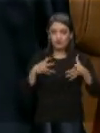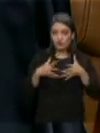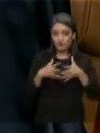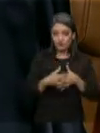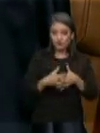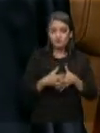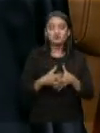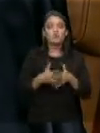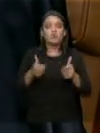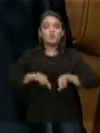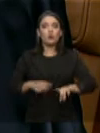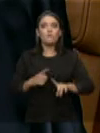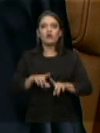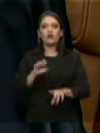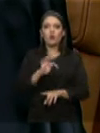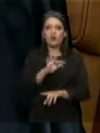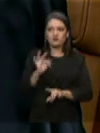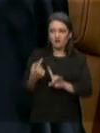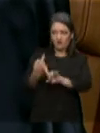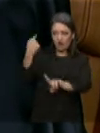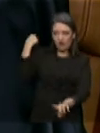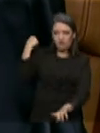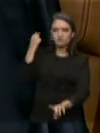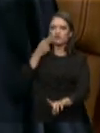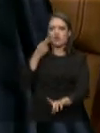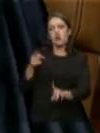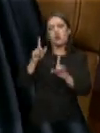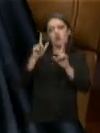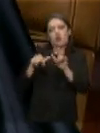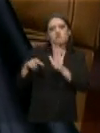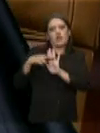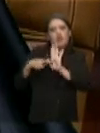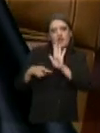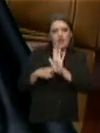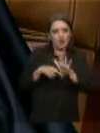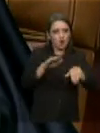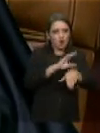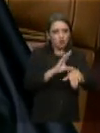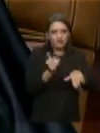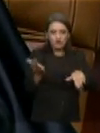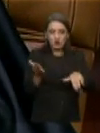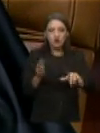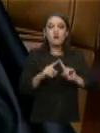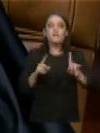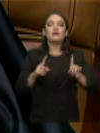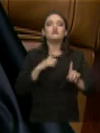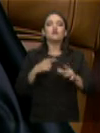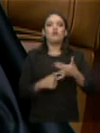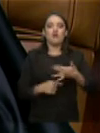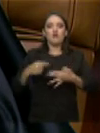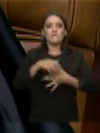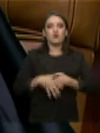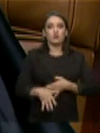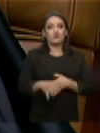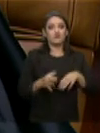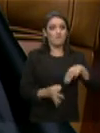como infraconstitucional, após uma repercussão geral colocada pelo ministro Marco Aurélio,